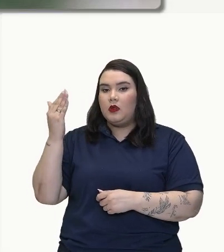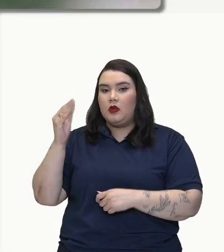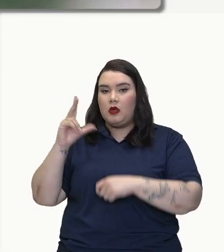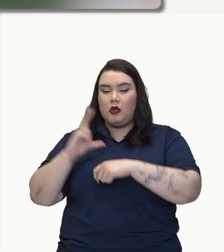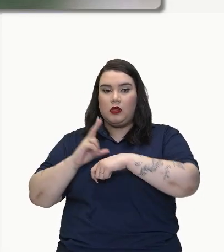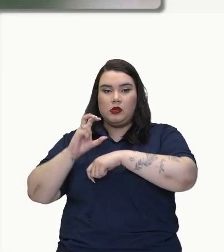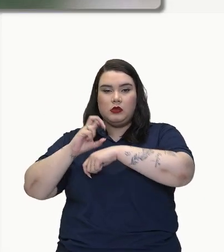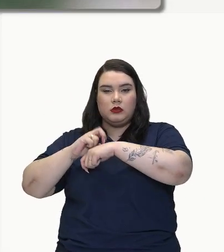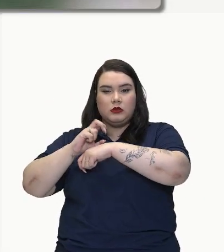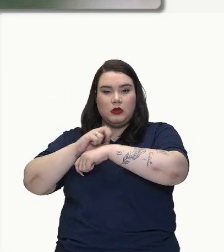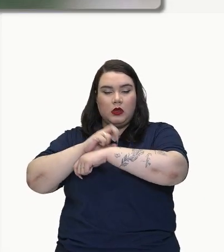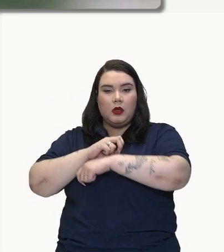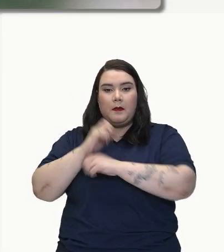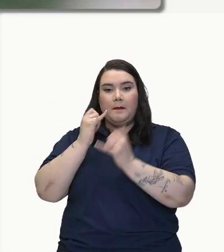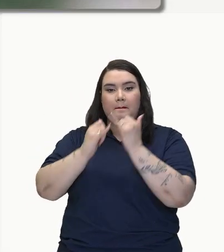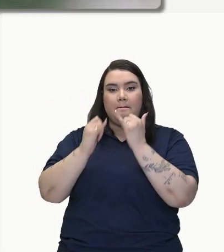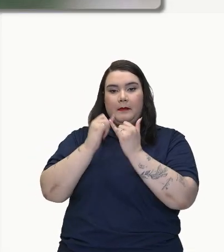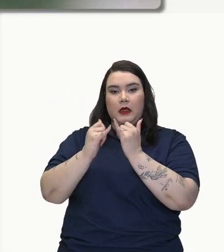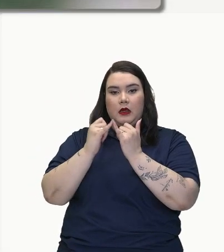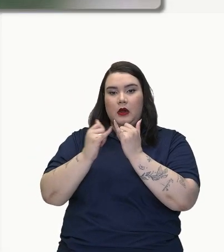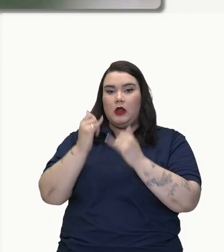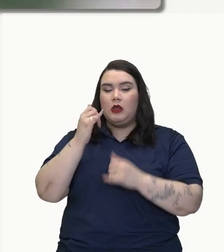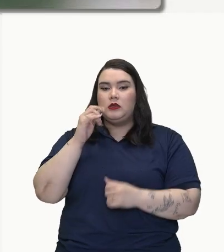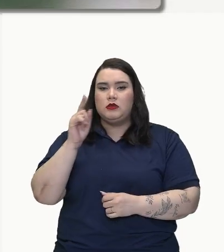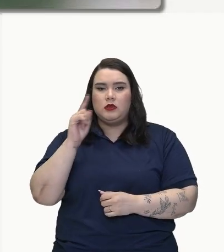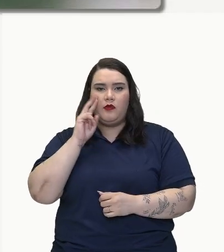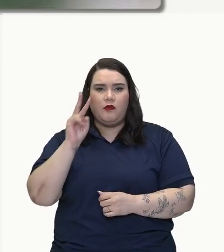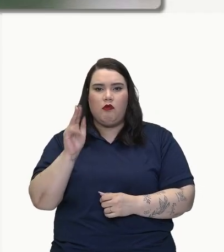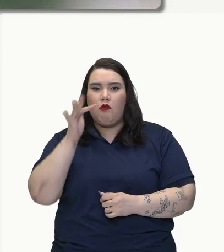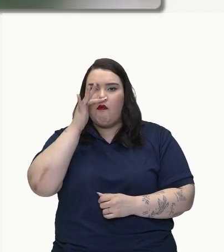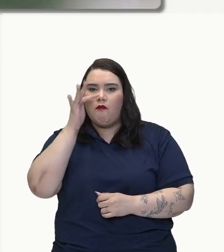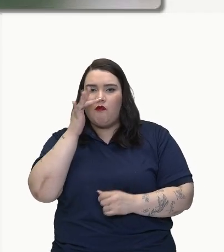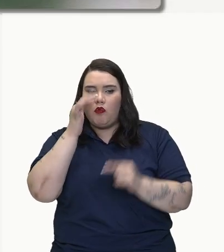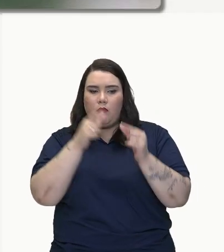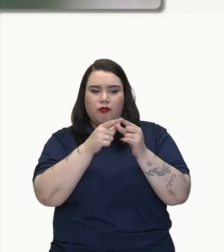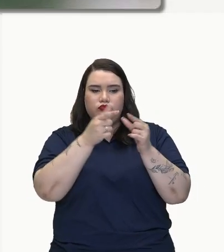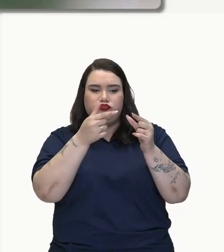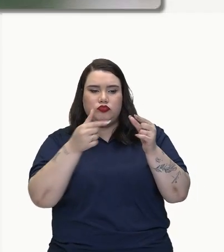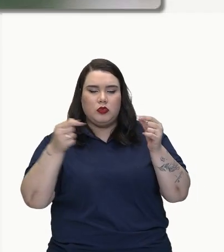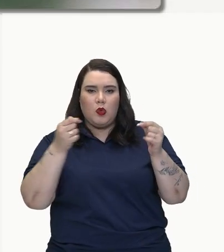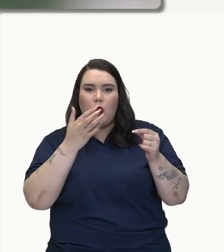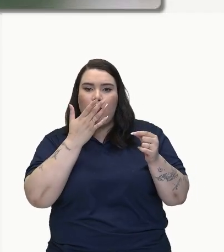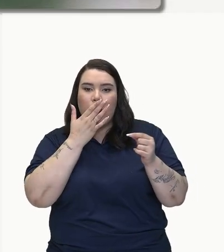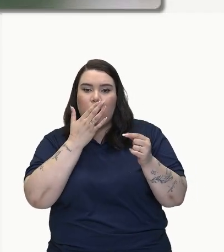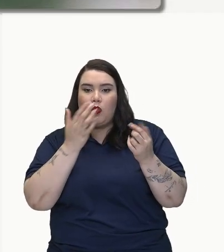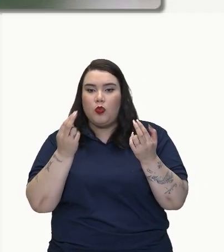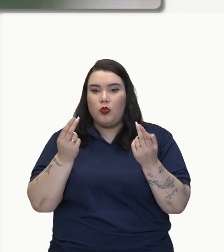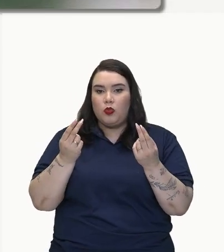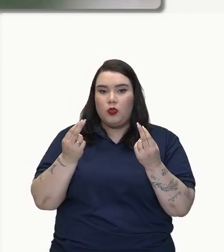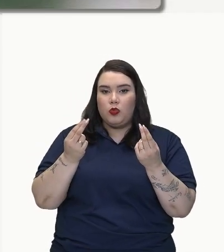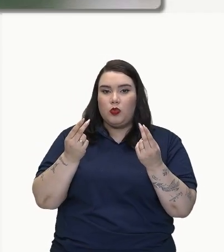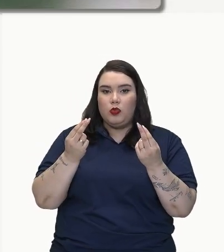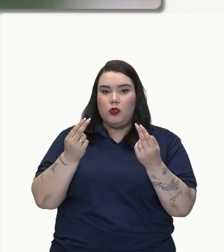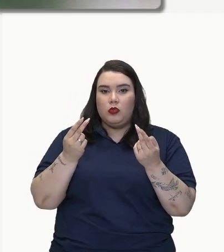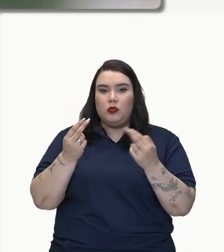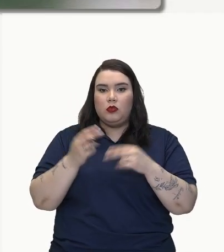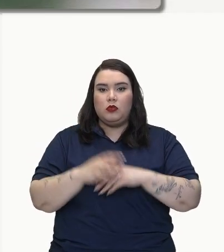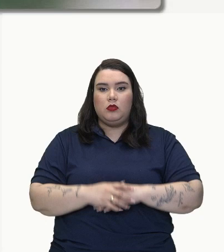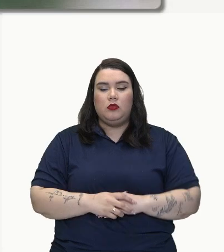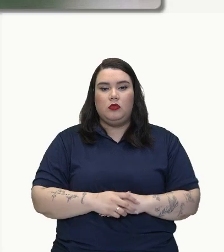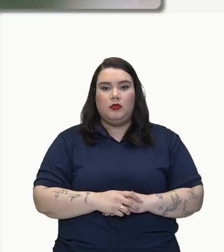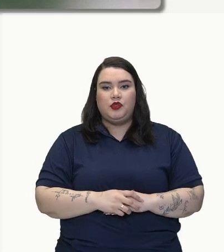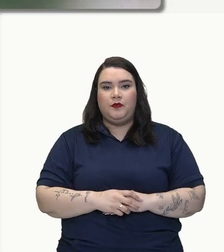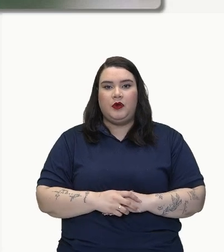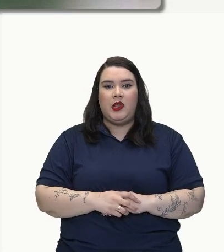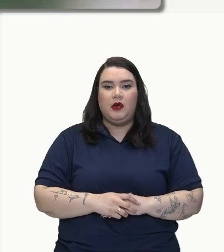muito parecido com a coloração dessa folha, né? Então, observe que essa também pode ser um tipo de adaptação, né? Ele